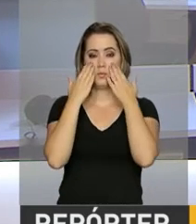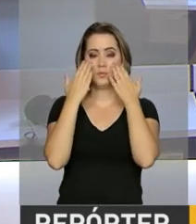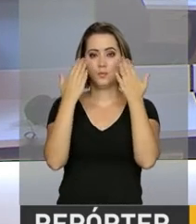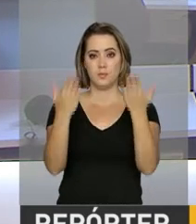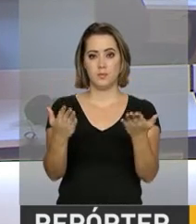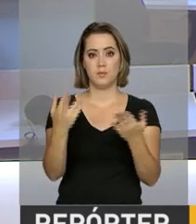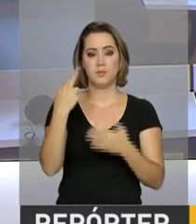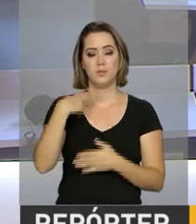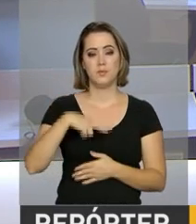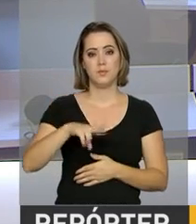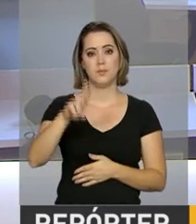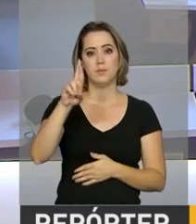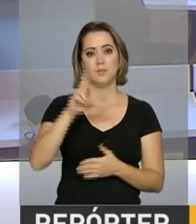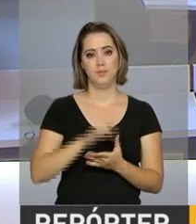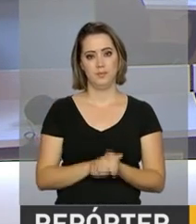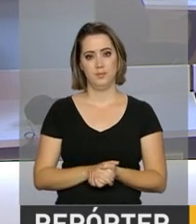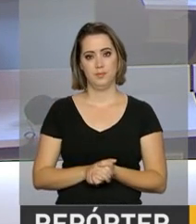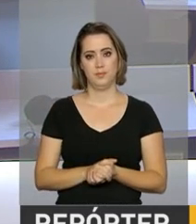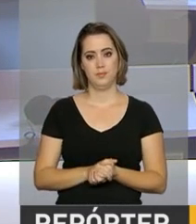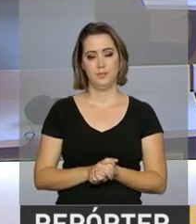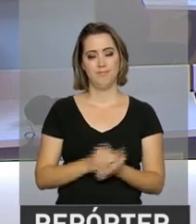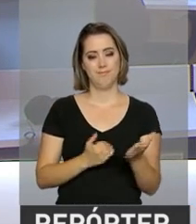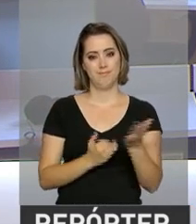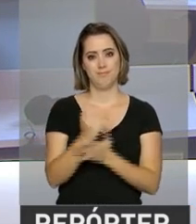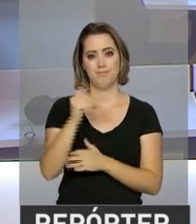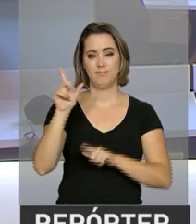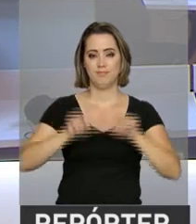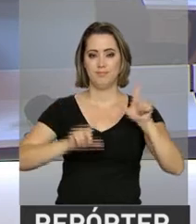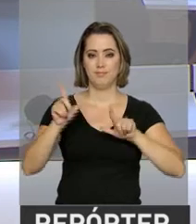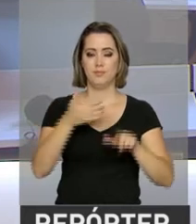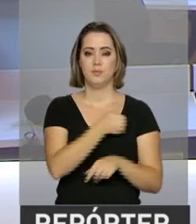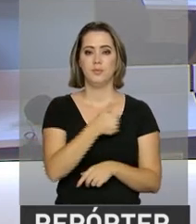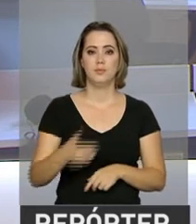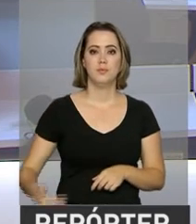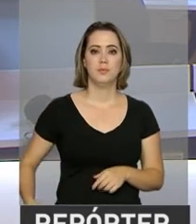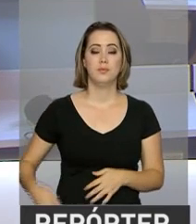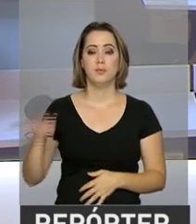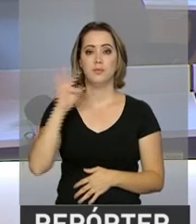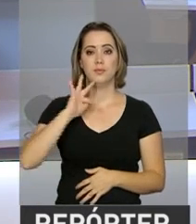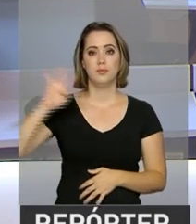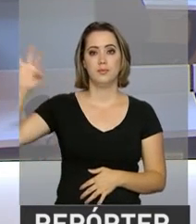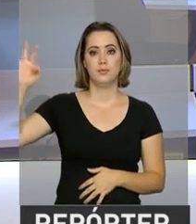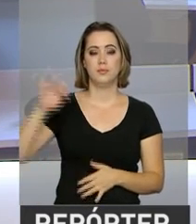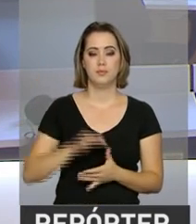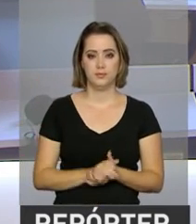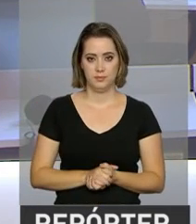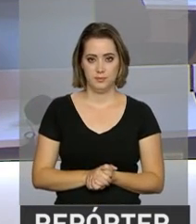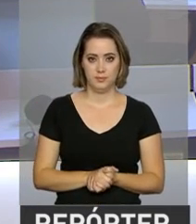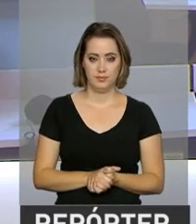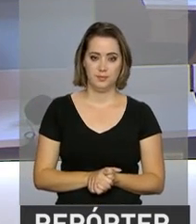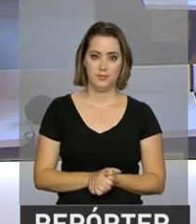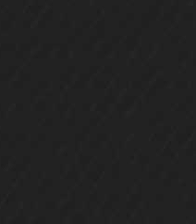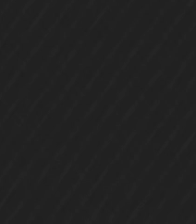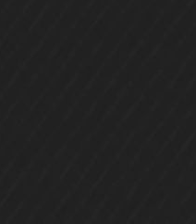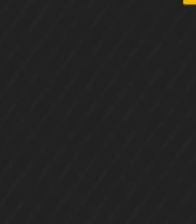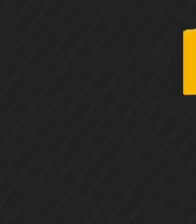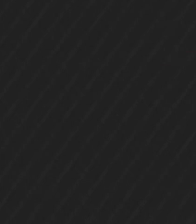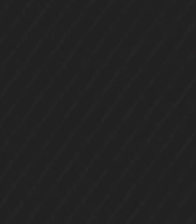próxima edição do repórter nbr e continue com a gente aqui na nbr a tv do governo federal